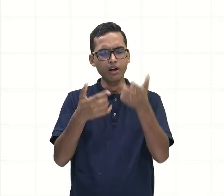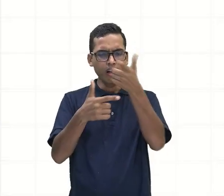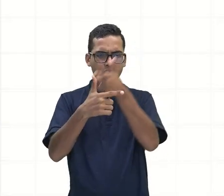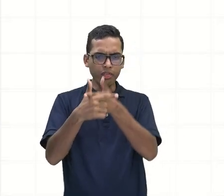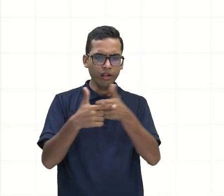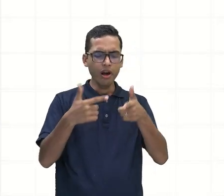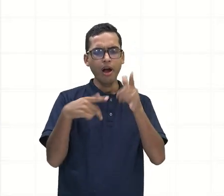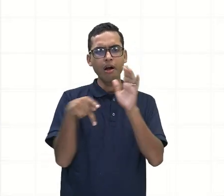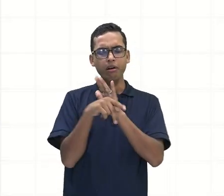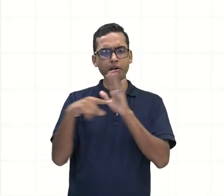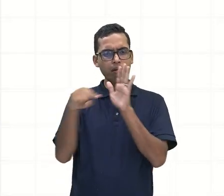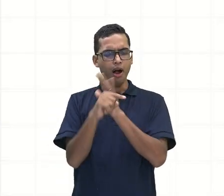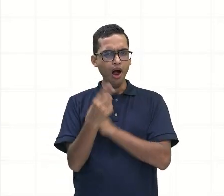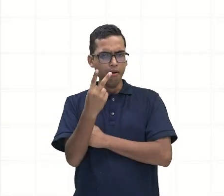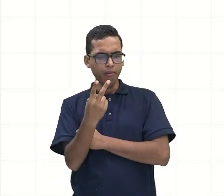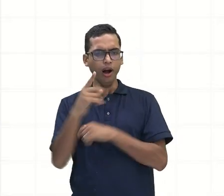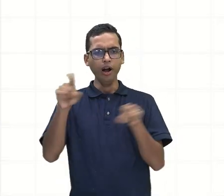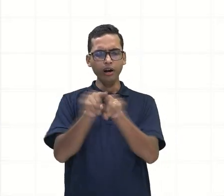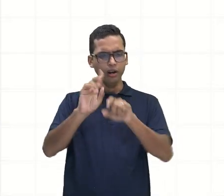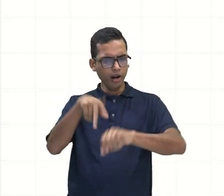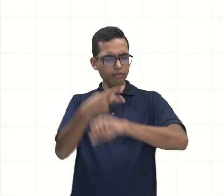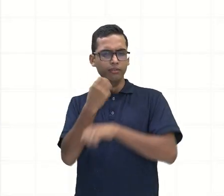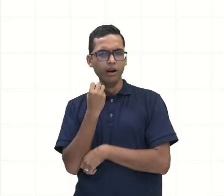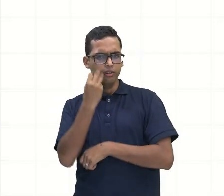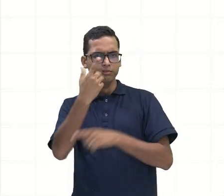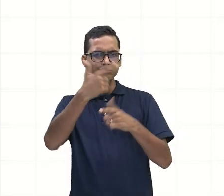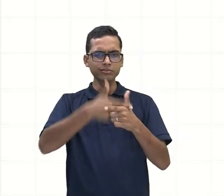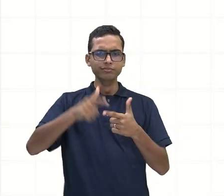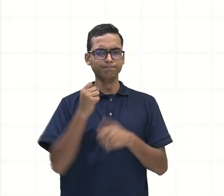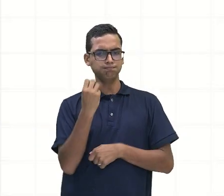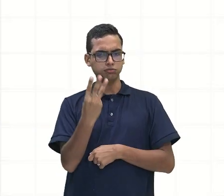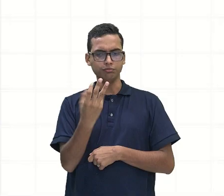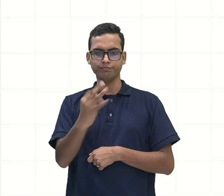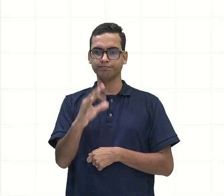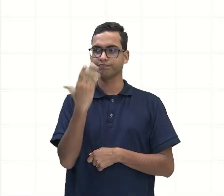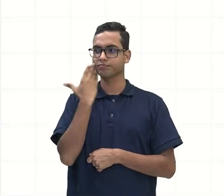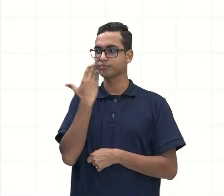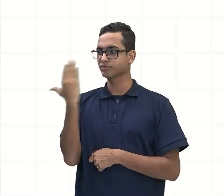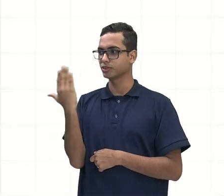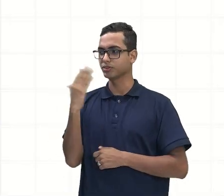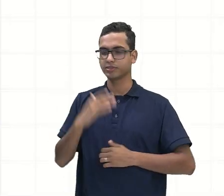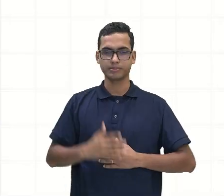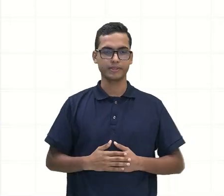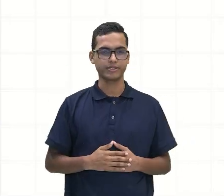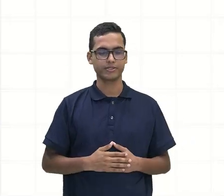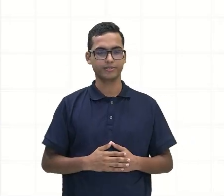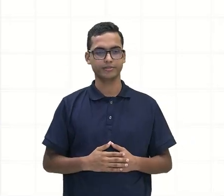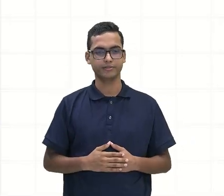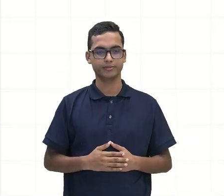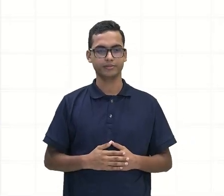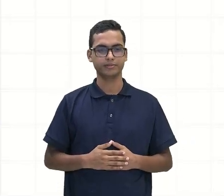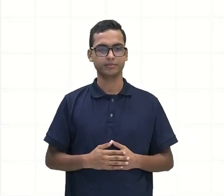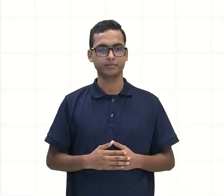2 e 3. Então, vamos com calma. Vamos primeiro resolver dentro do parêntese. Então,